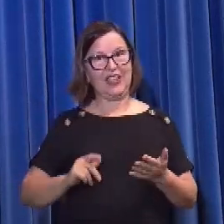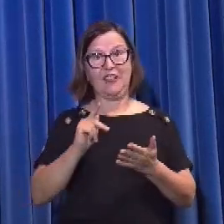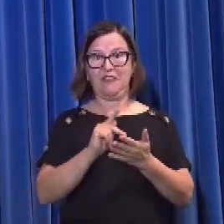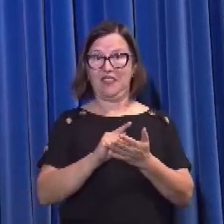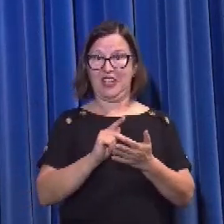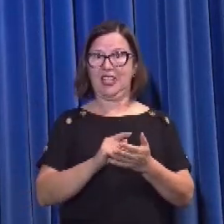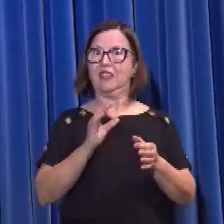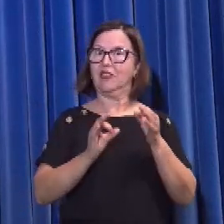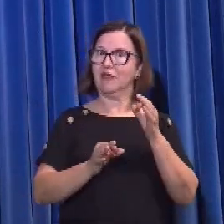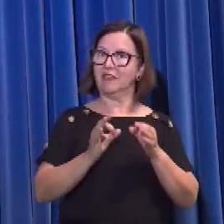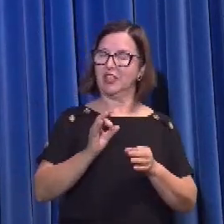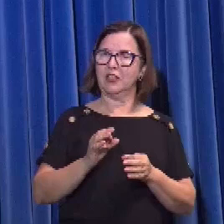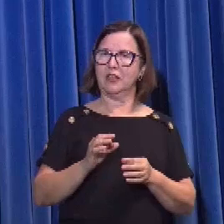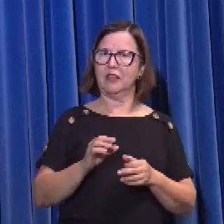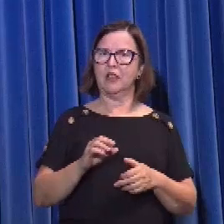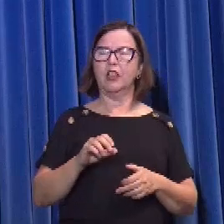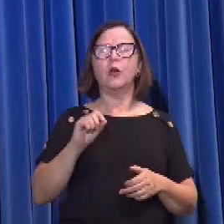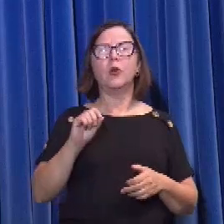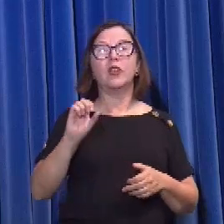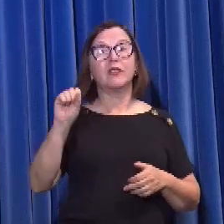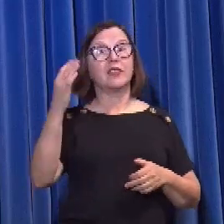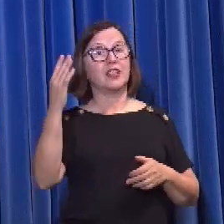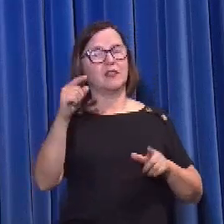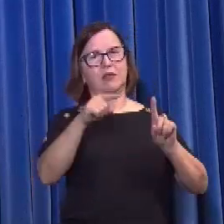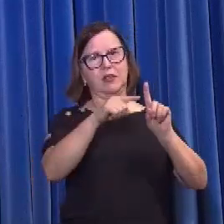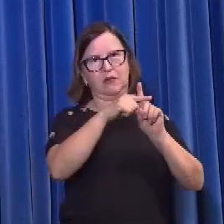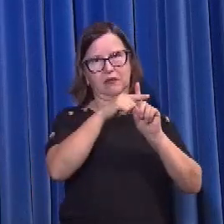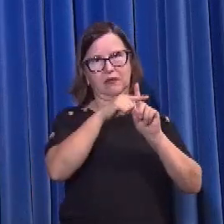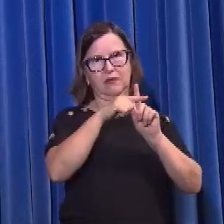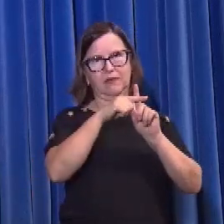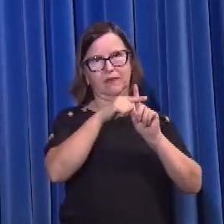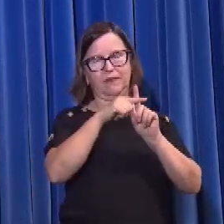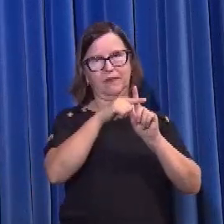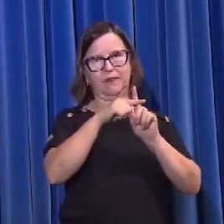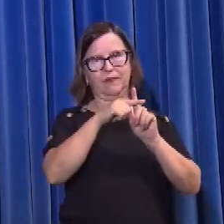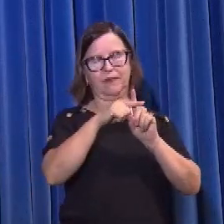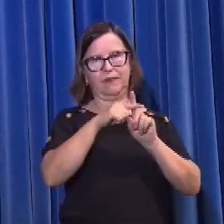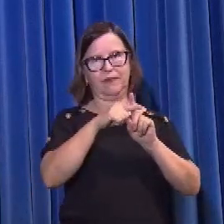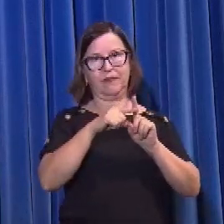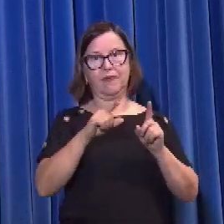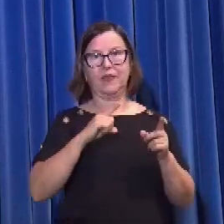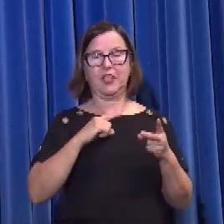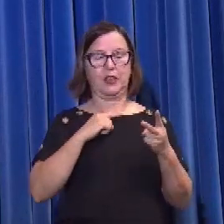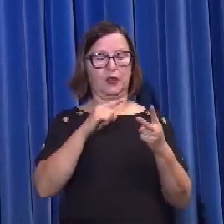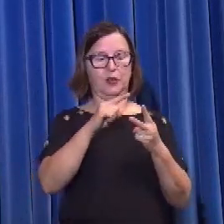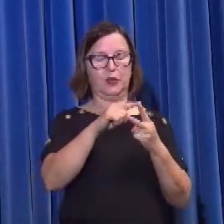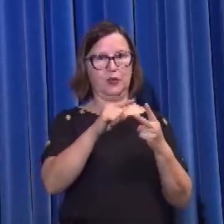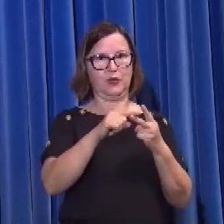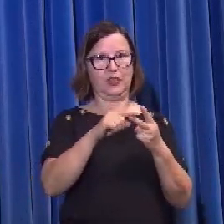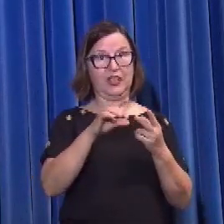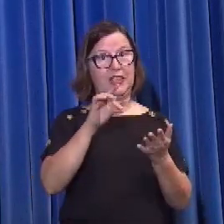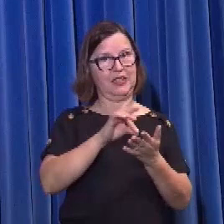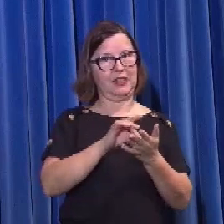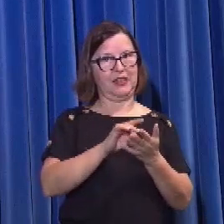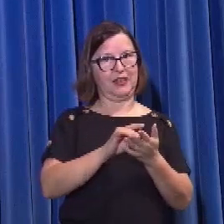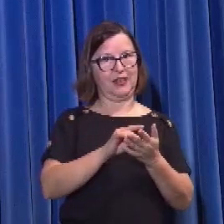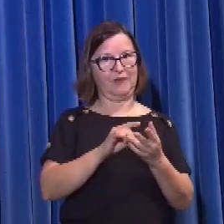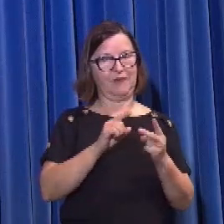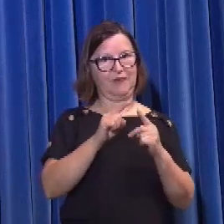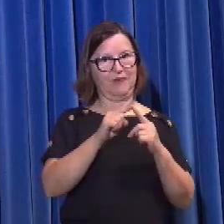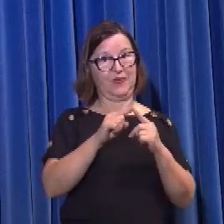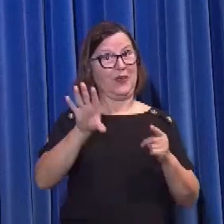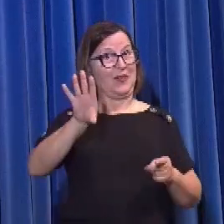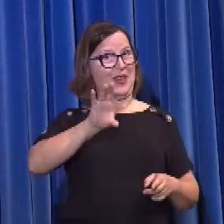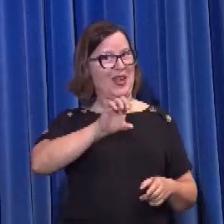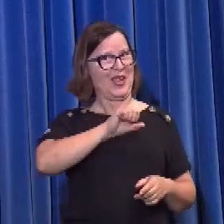lá na cruz? Lá na cruz nós vemos duas realidades. O amor de Deus e a justiça de